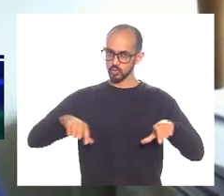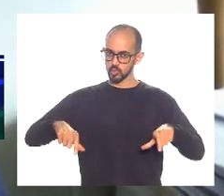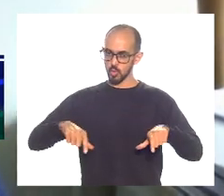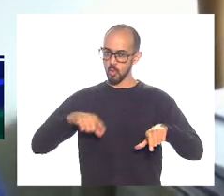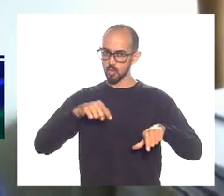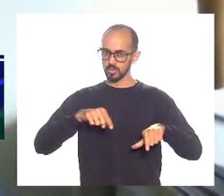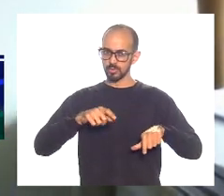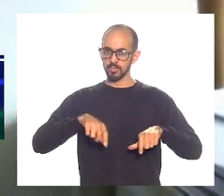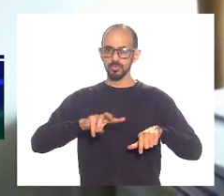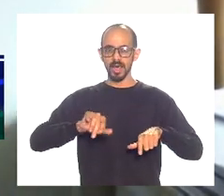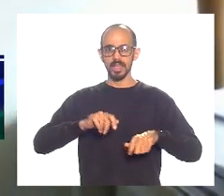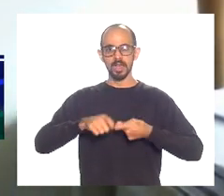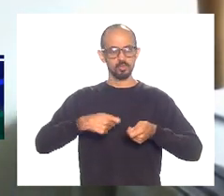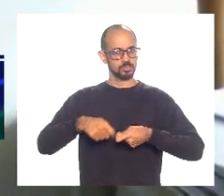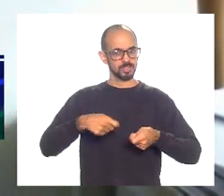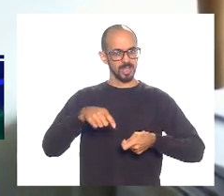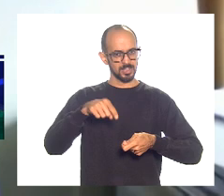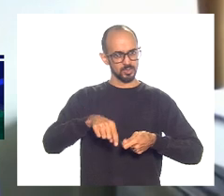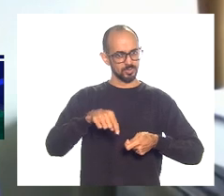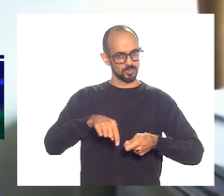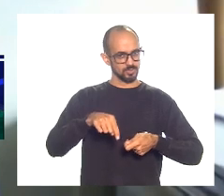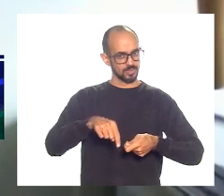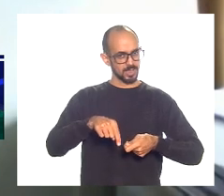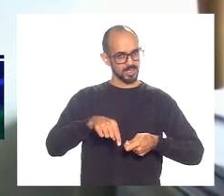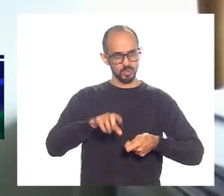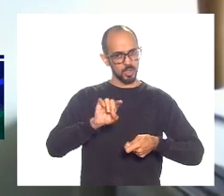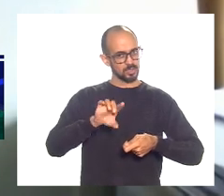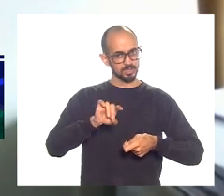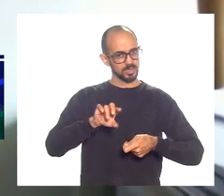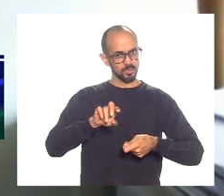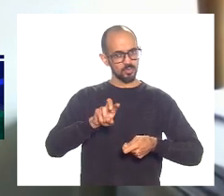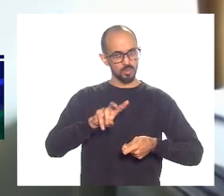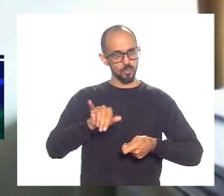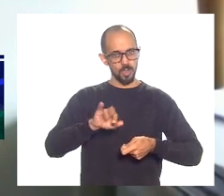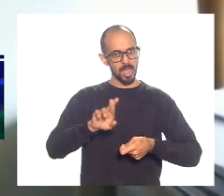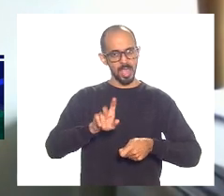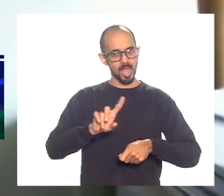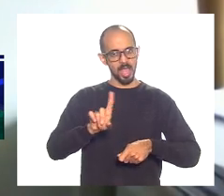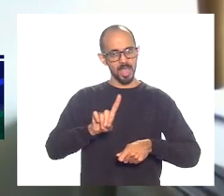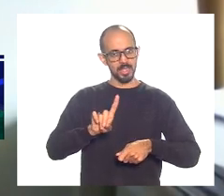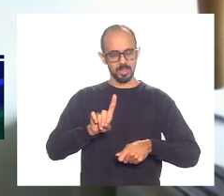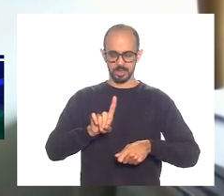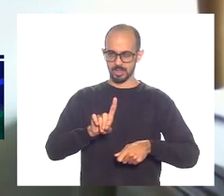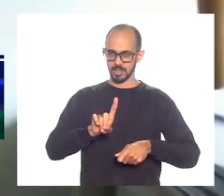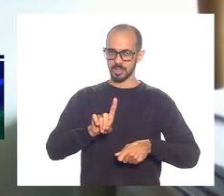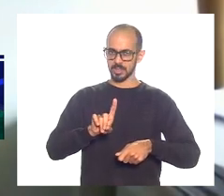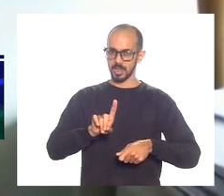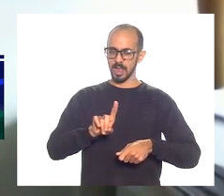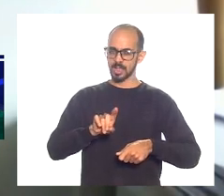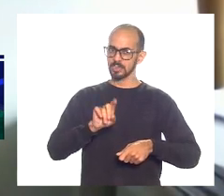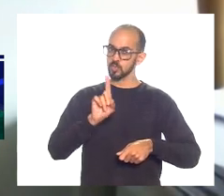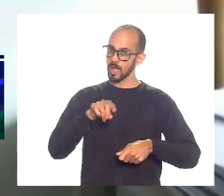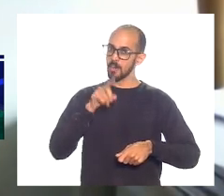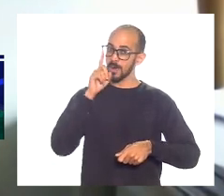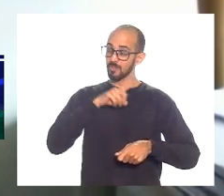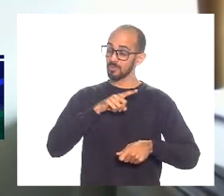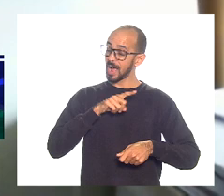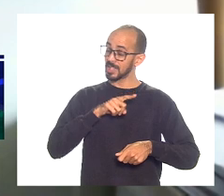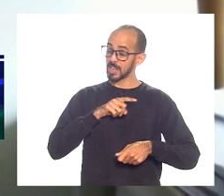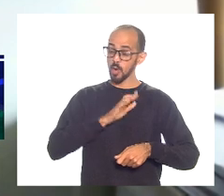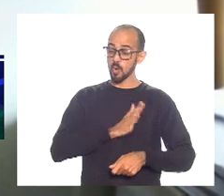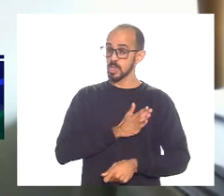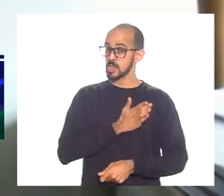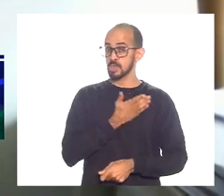andar sozinho. Essa é uma falha imensa do edital não se ter uma operadora